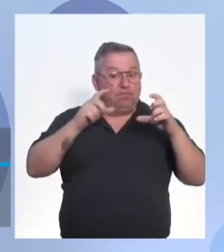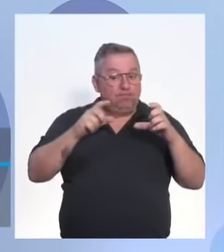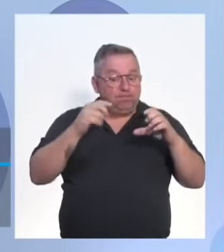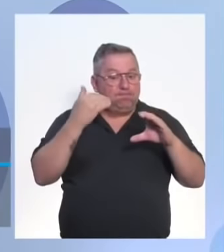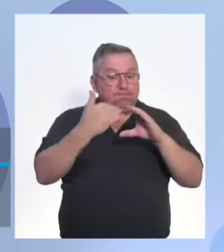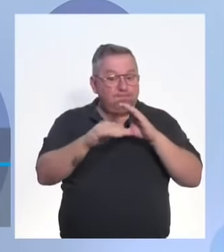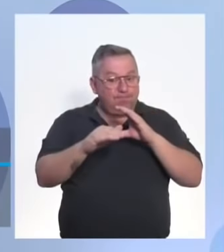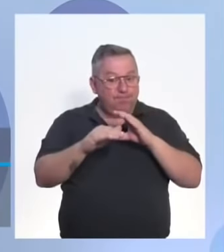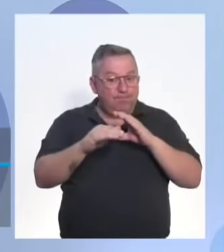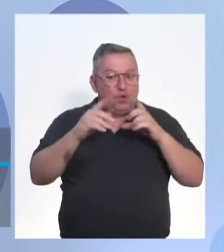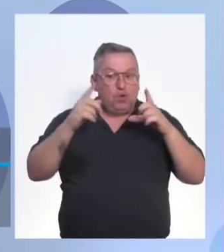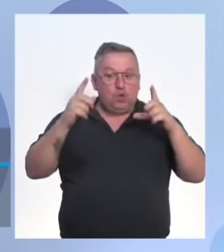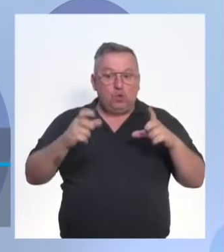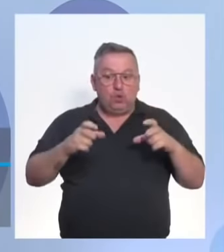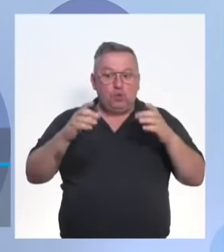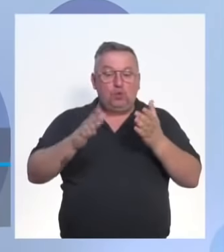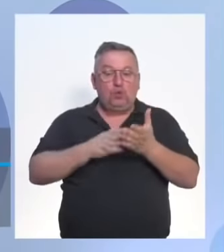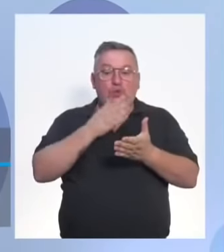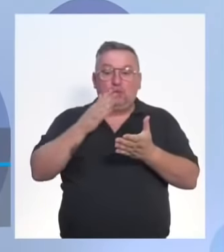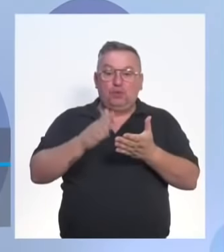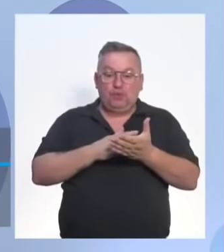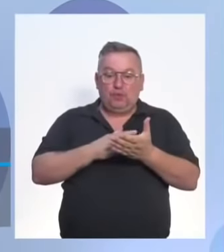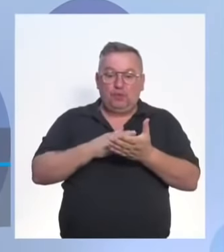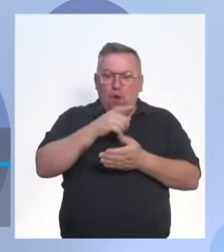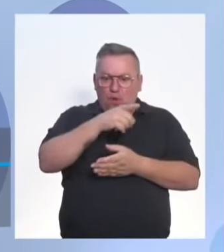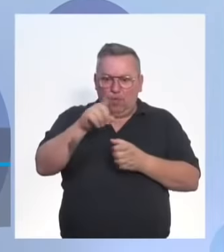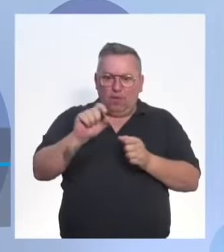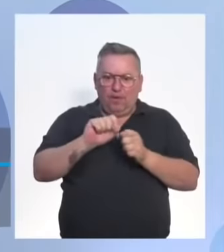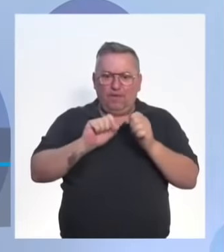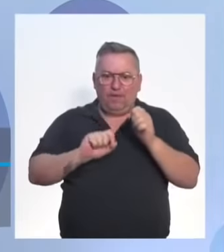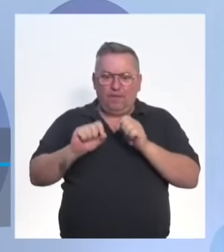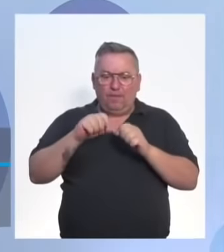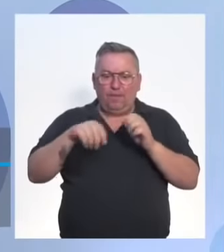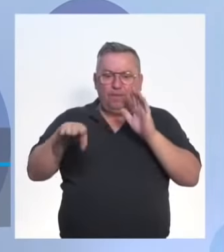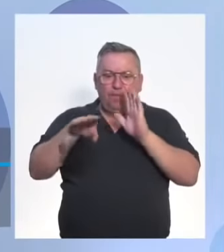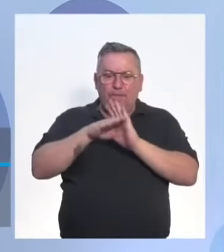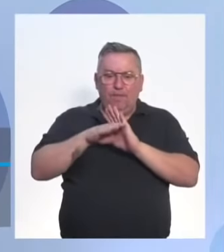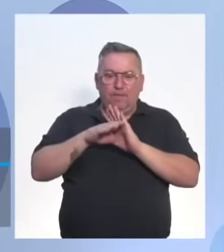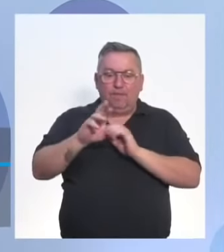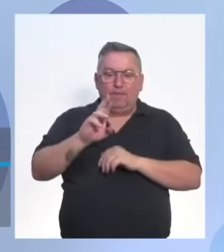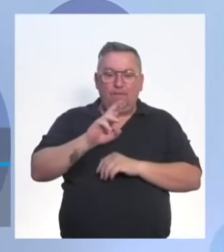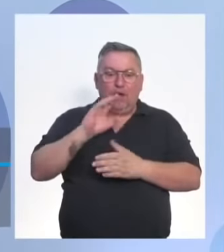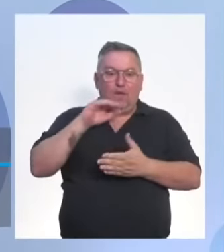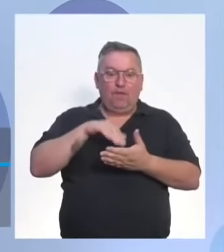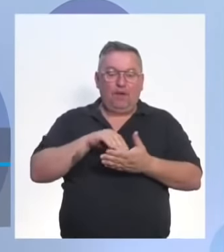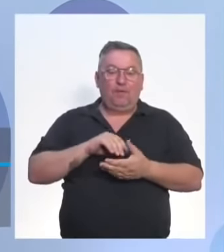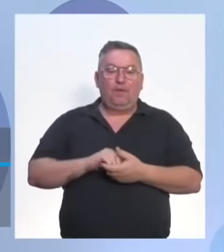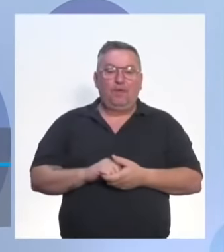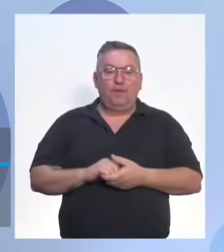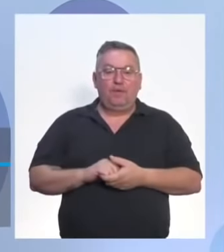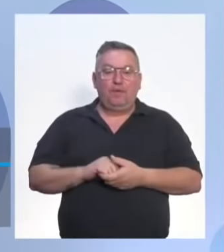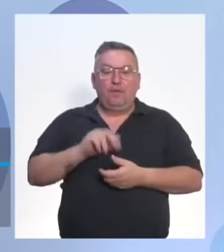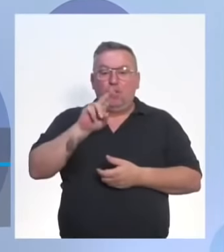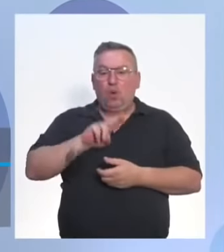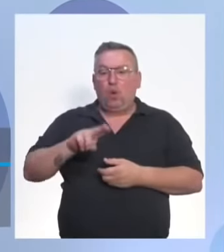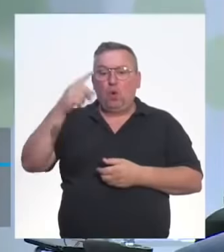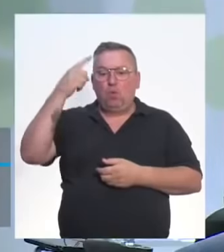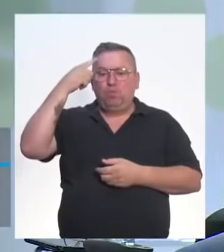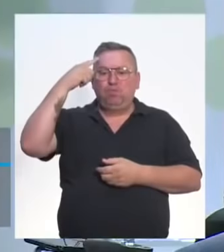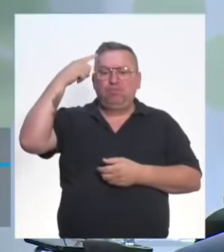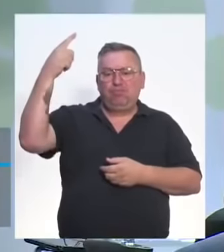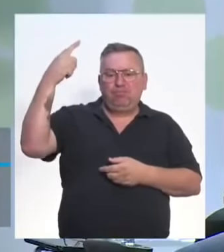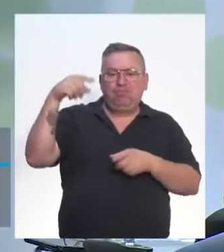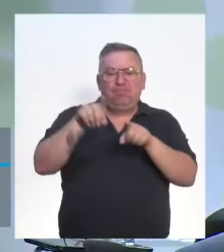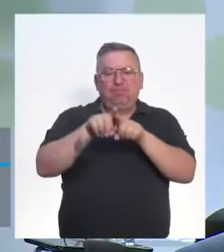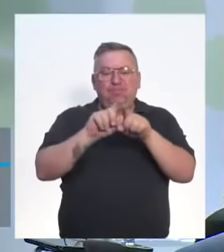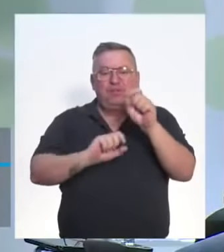caderno. Então, tira lá a foto do seu caderno de como você fez para chegar na resposta final, né, Osmar? É verdade. Usa a criatividade para